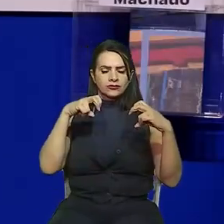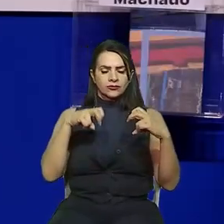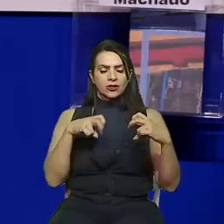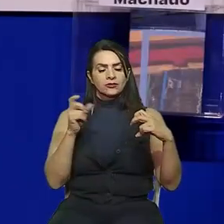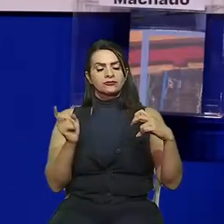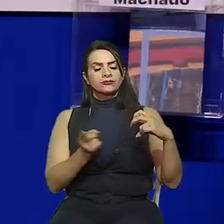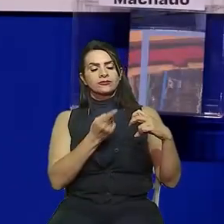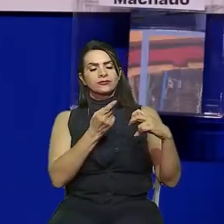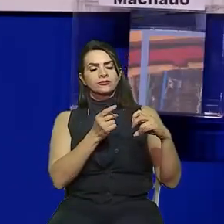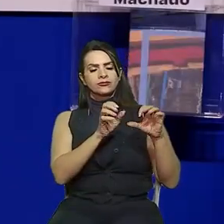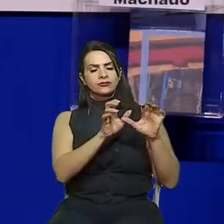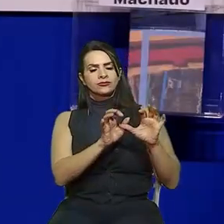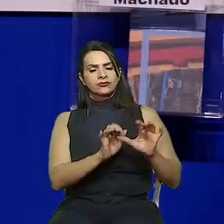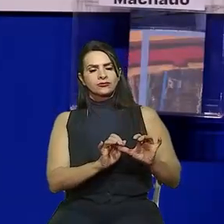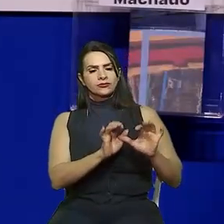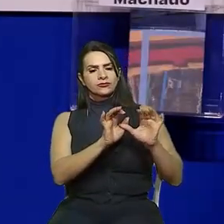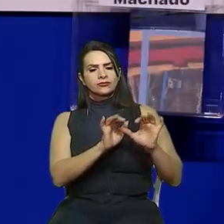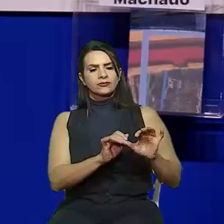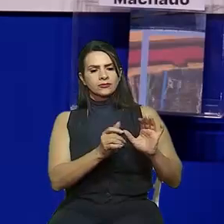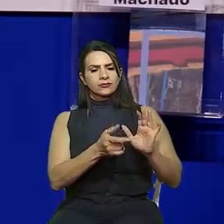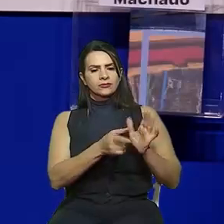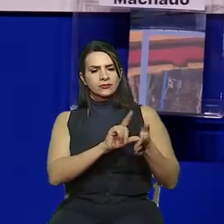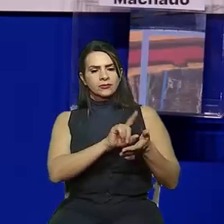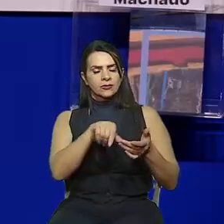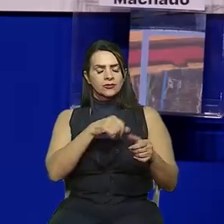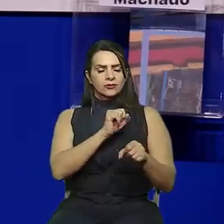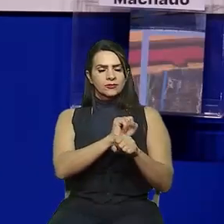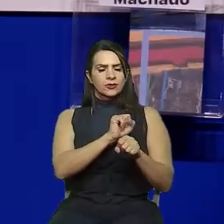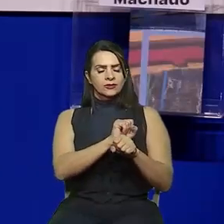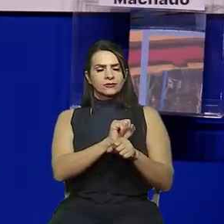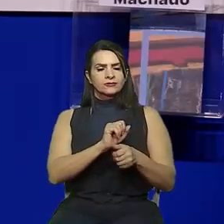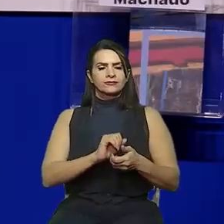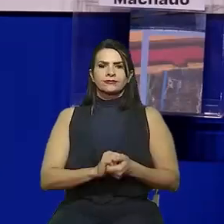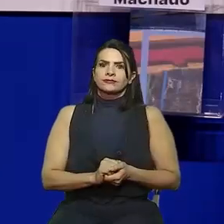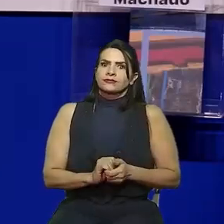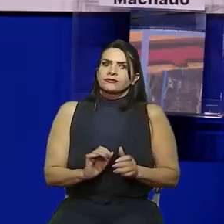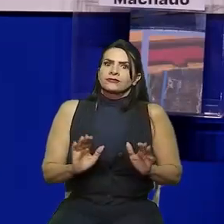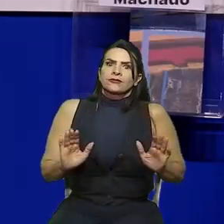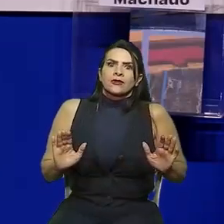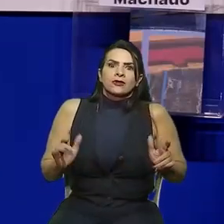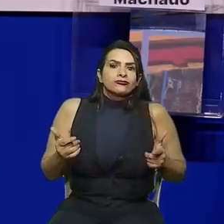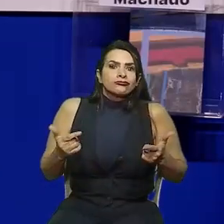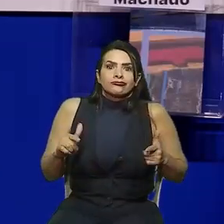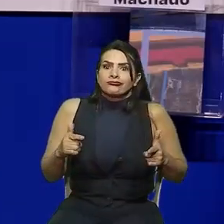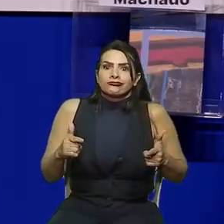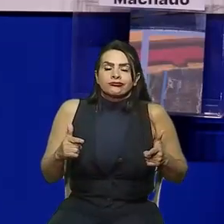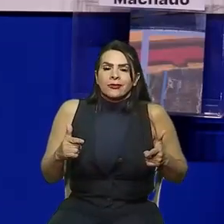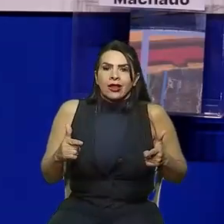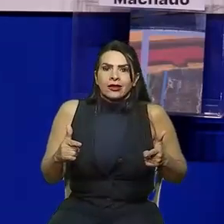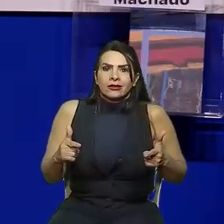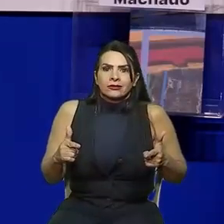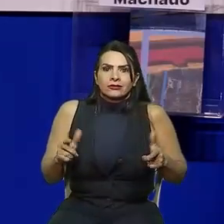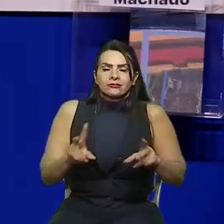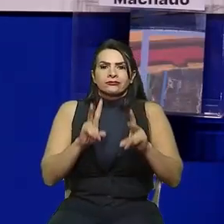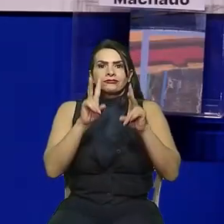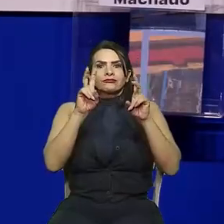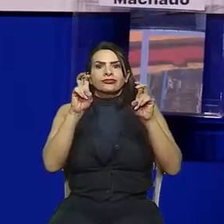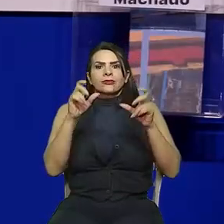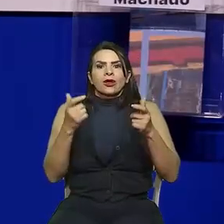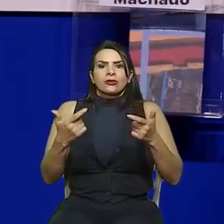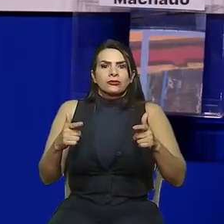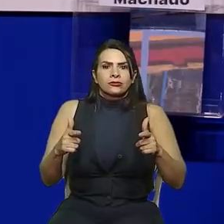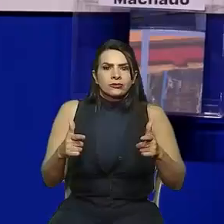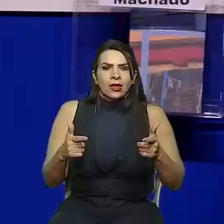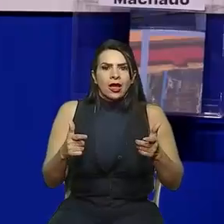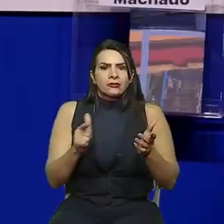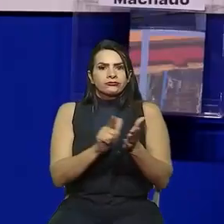manchete e nós estamos te esperando. Eu falei, não tem manchete porque não tem matéria. Ele,